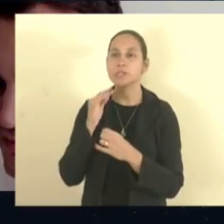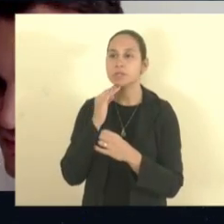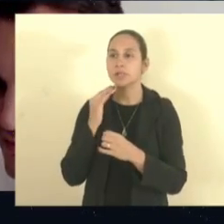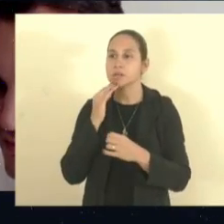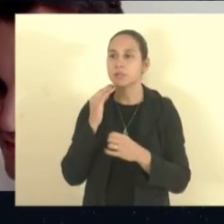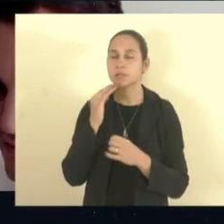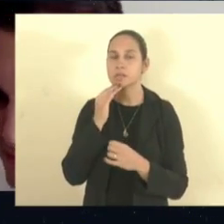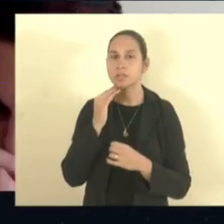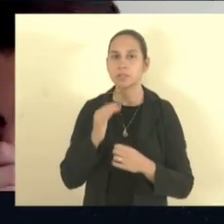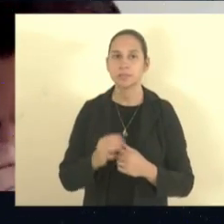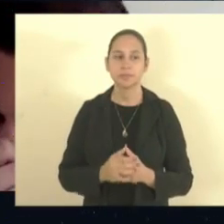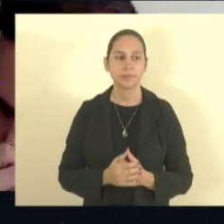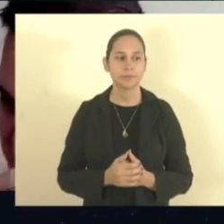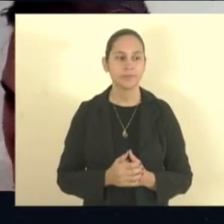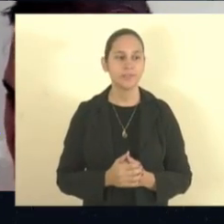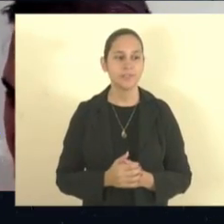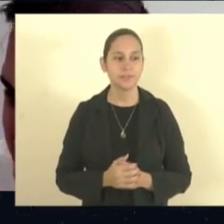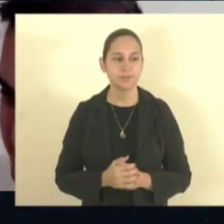Quanto não volta